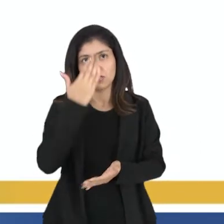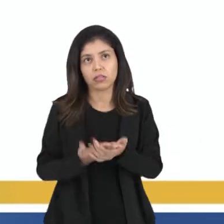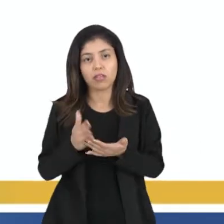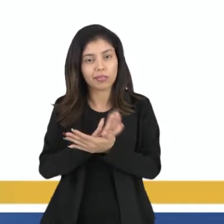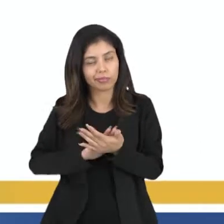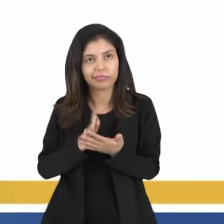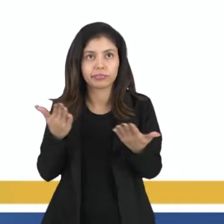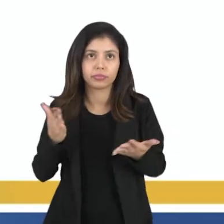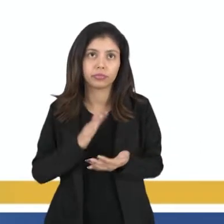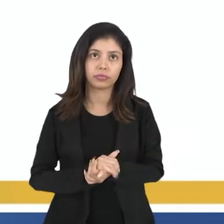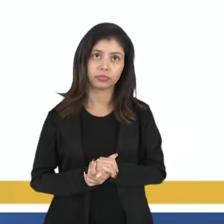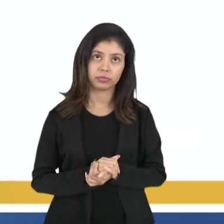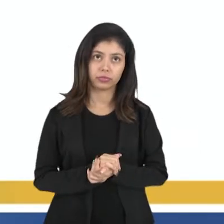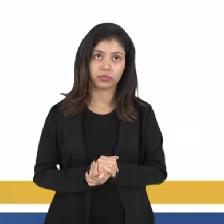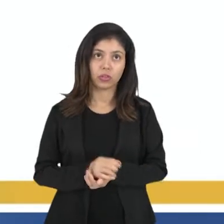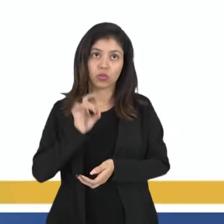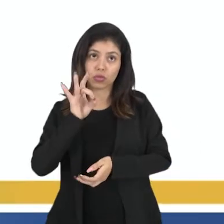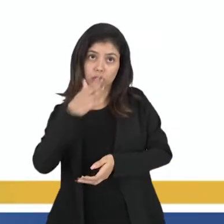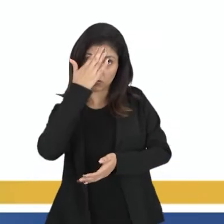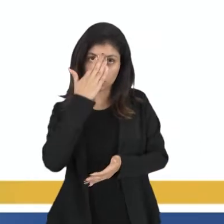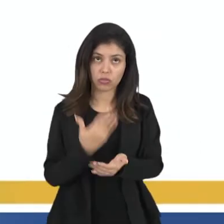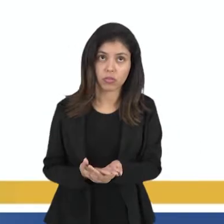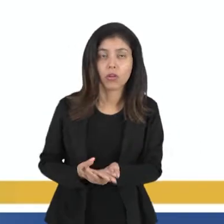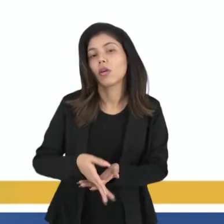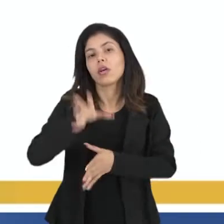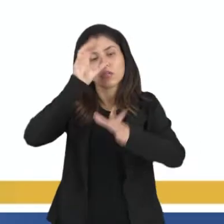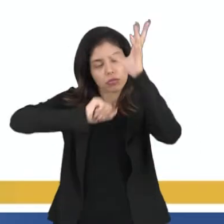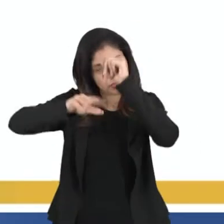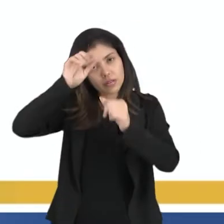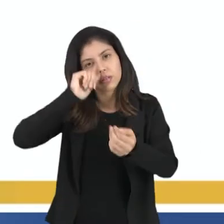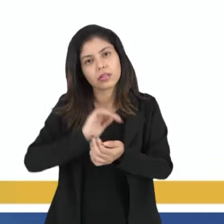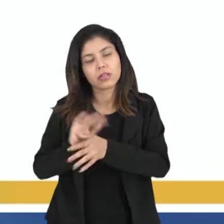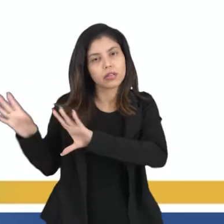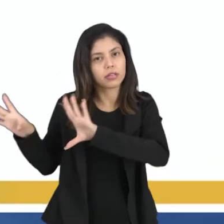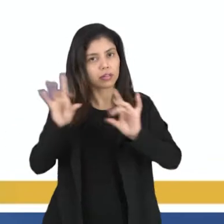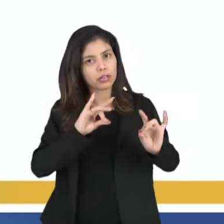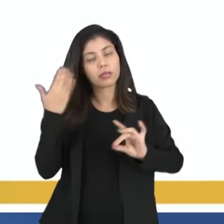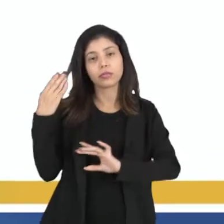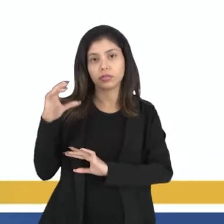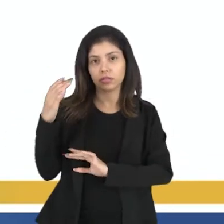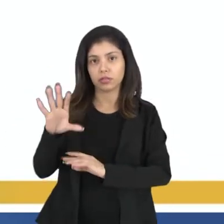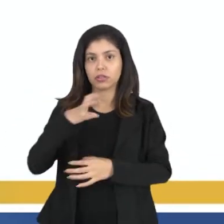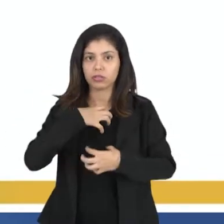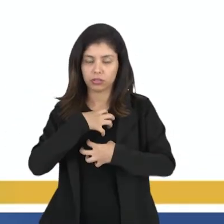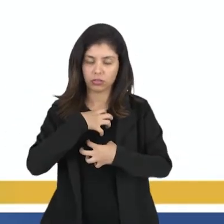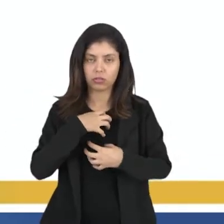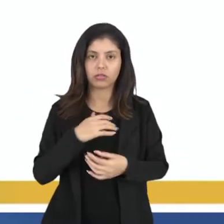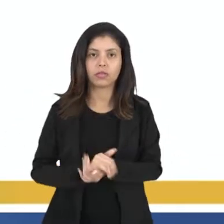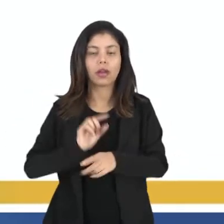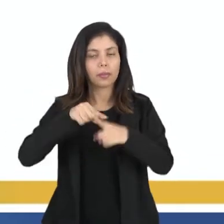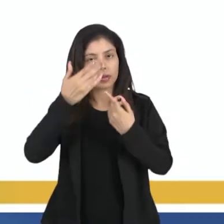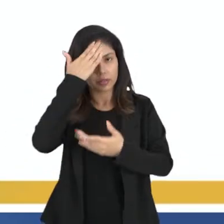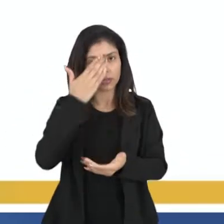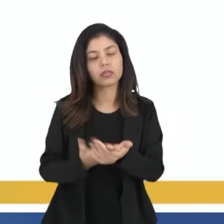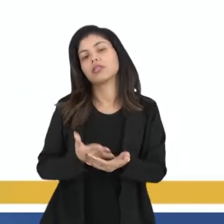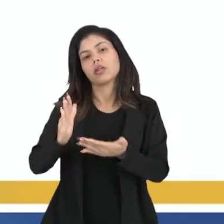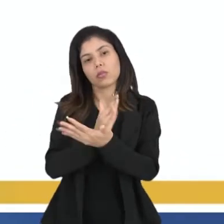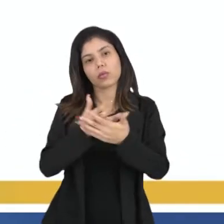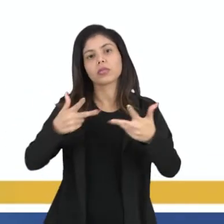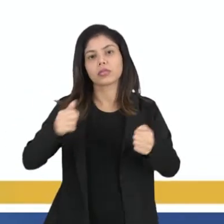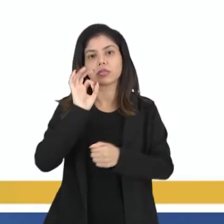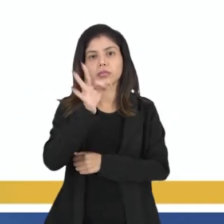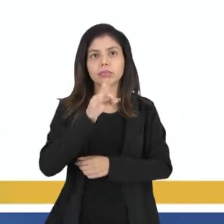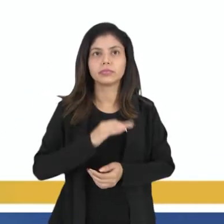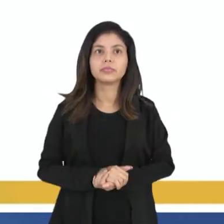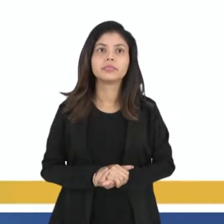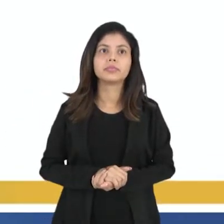acreditar em nada. Eles só não vão acreditar no conhecimento trazido pelos sentidos. Mas eles acreditam em alguma coisa,